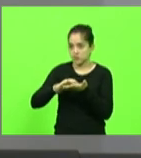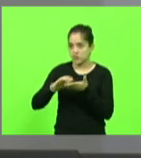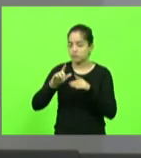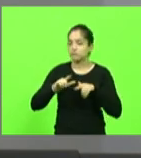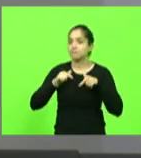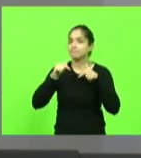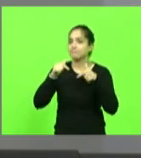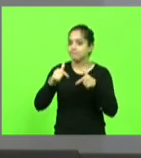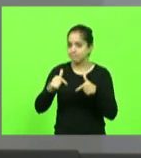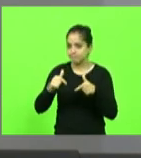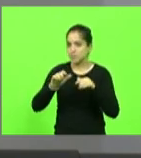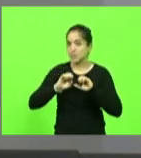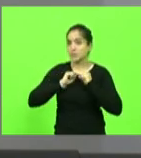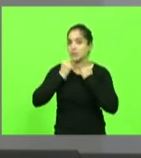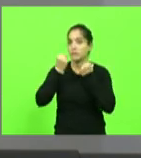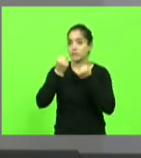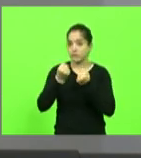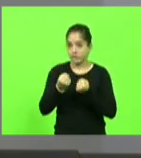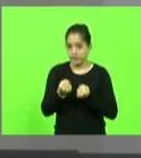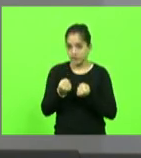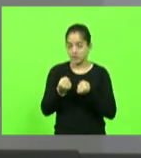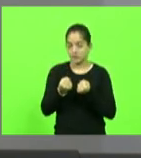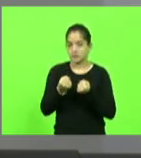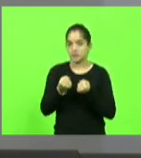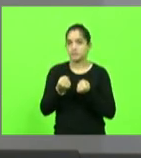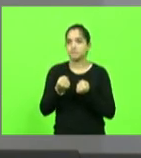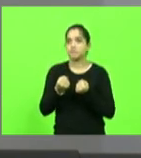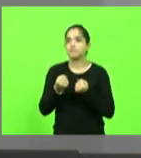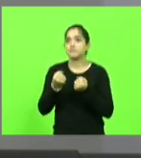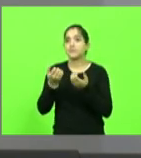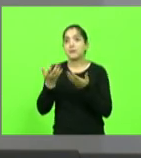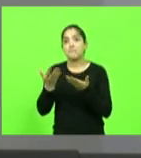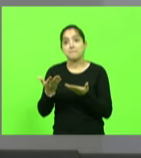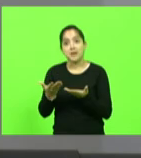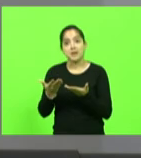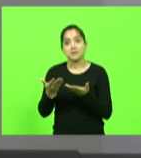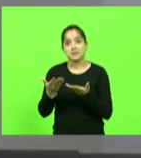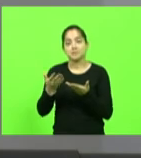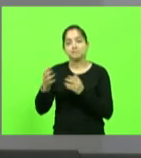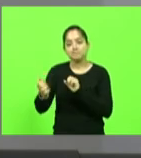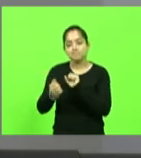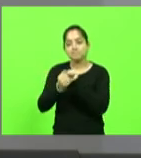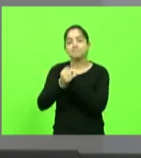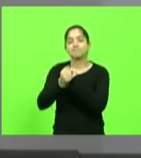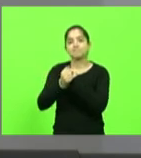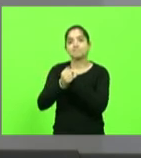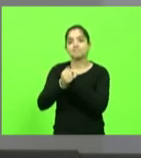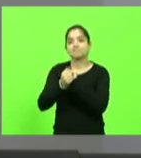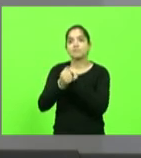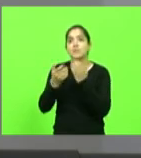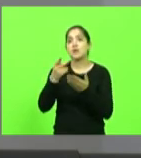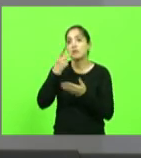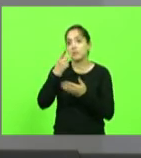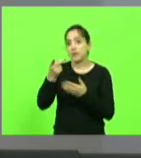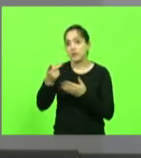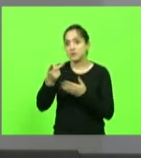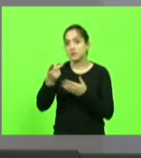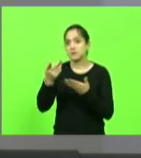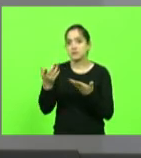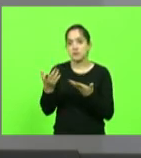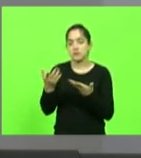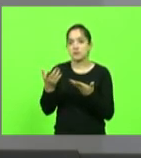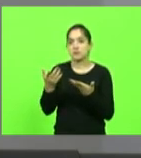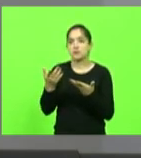em defesa da política do SUAS, mas a gente quer se somar aqui para dizer que nós não abrimos